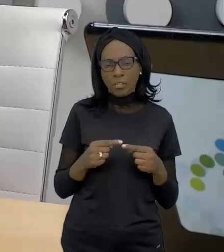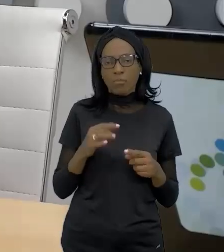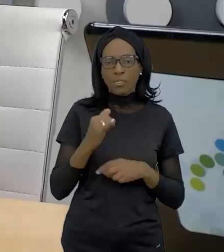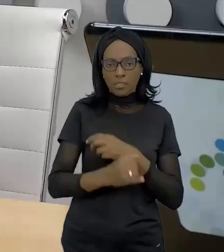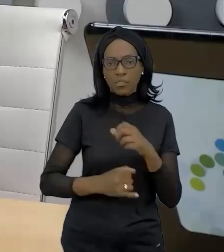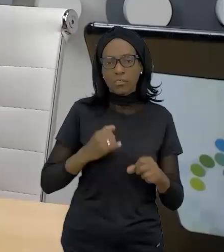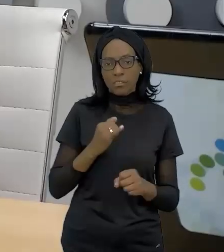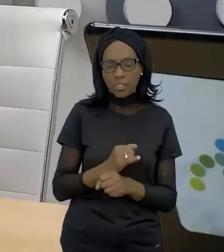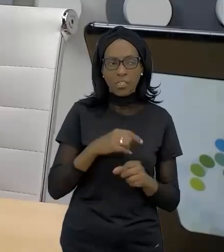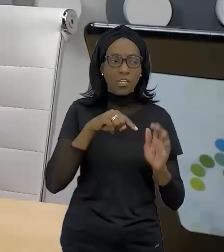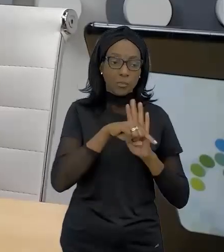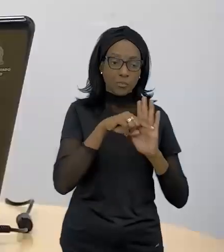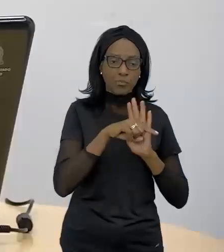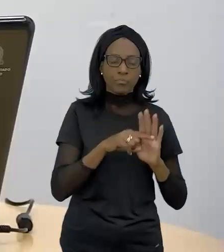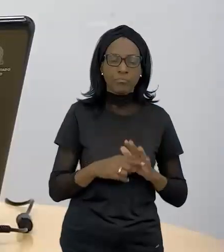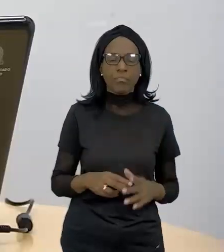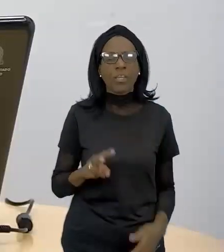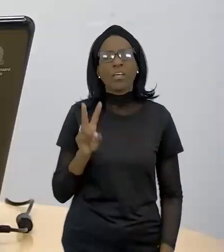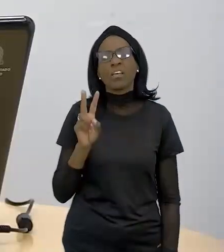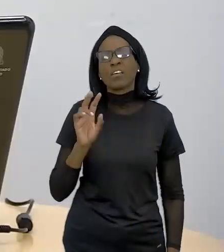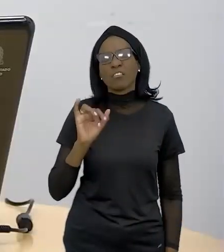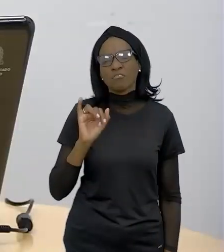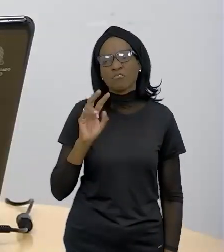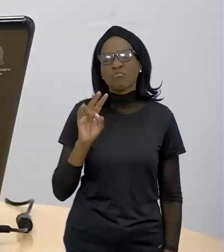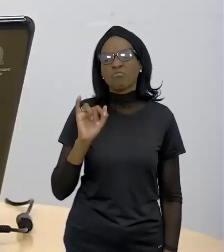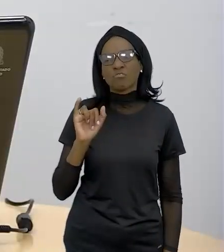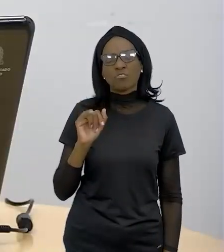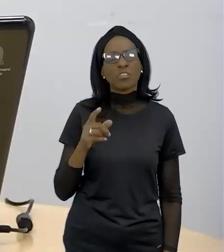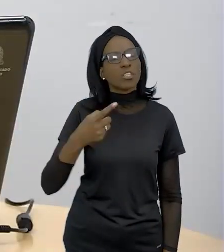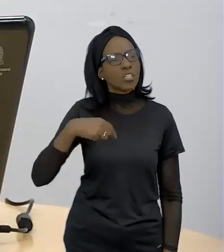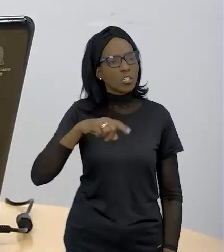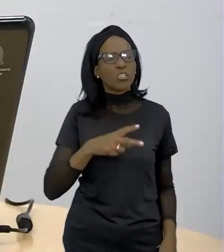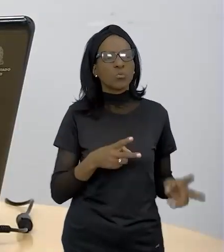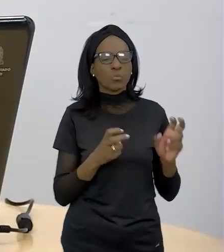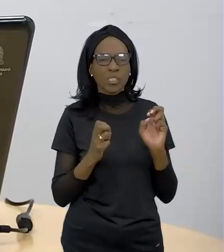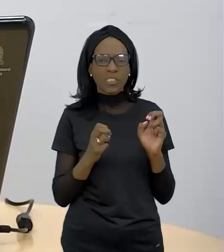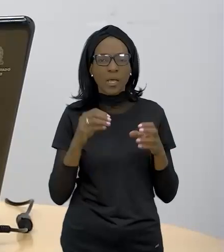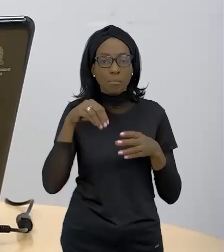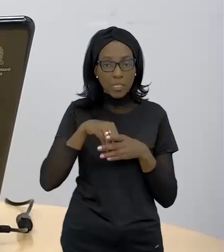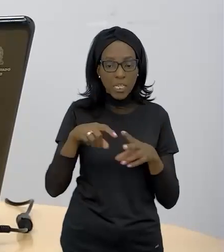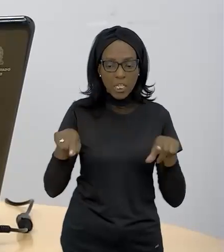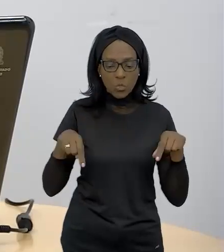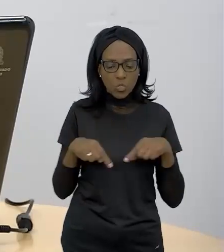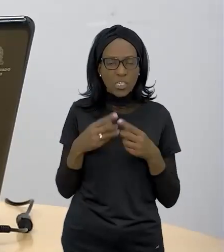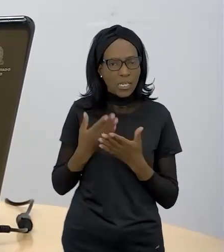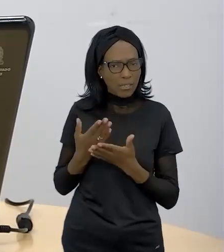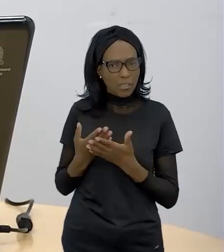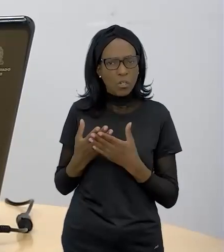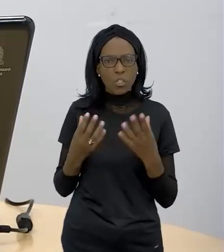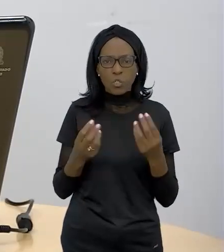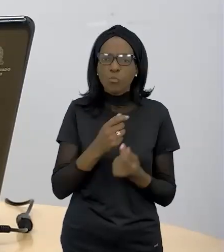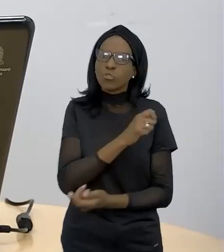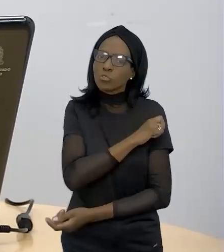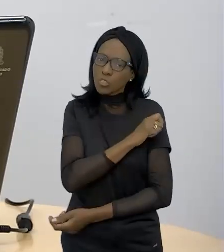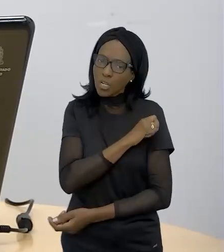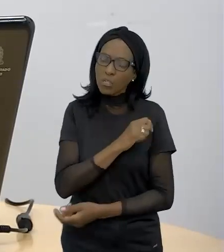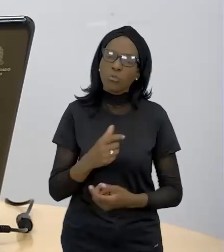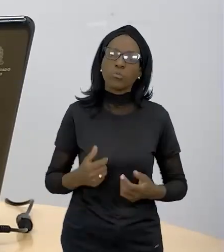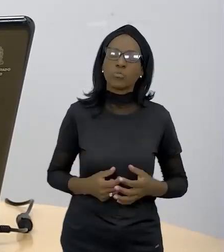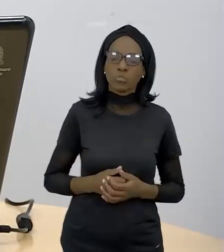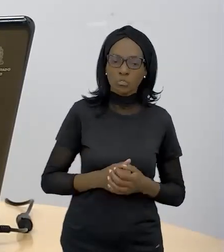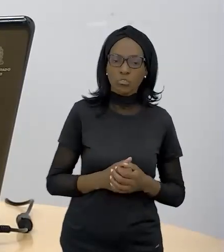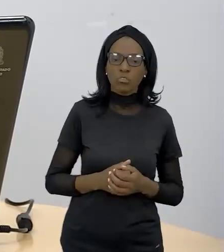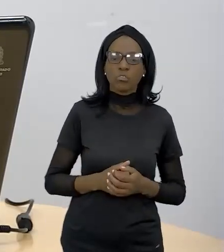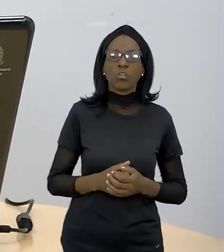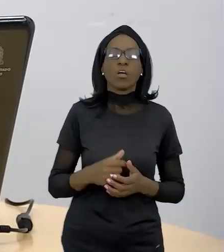pesquisa. Vivi, a gente inclusive percebe em sala de aula que muitos estudantes, apesar de haver